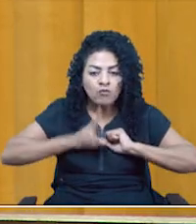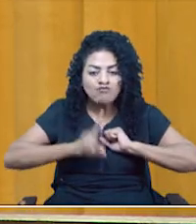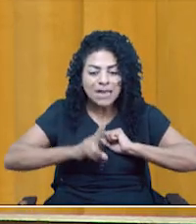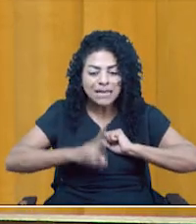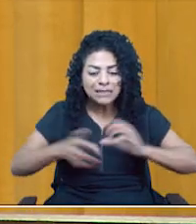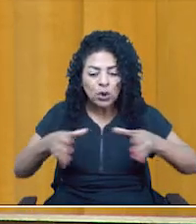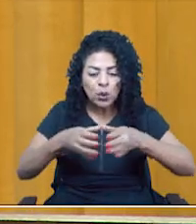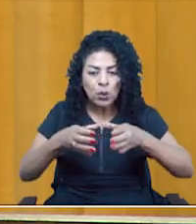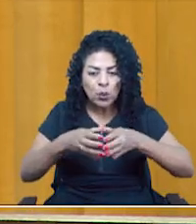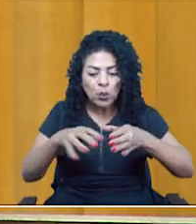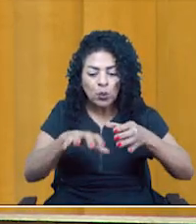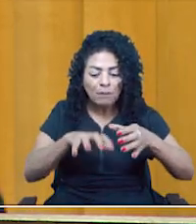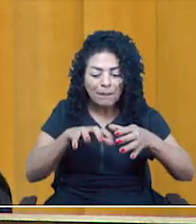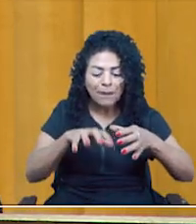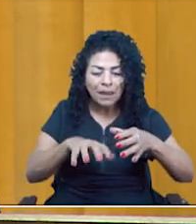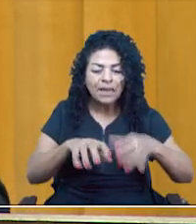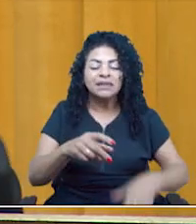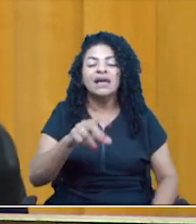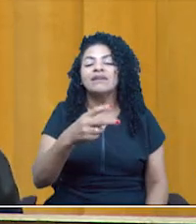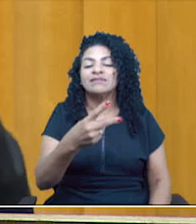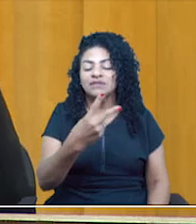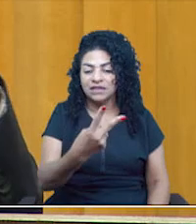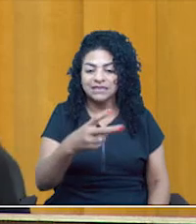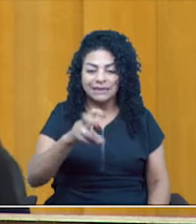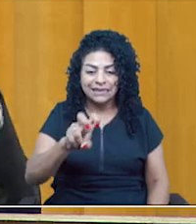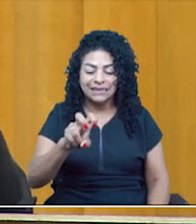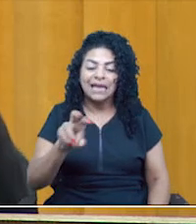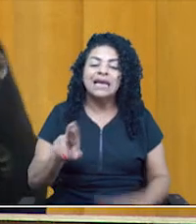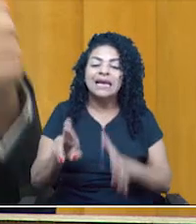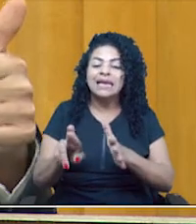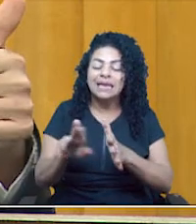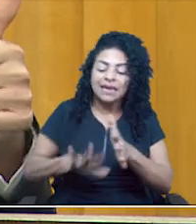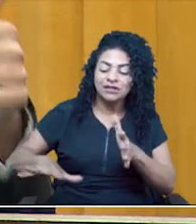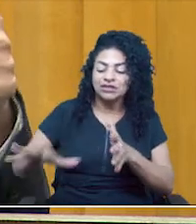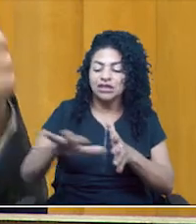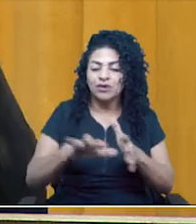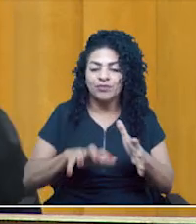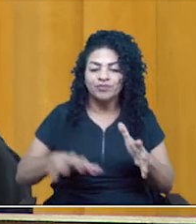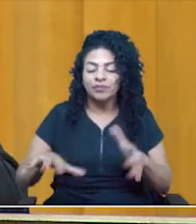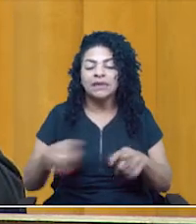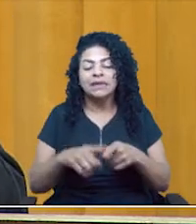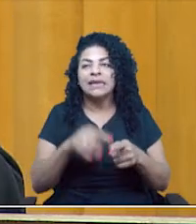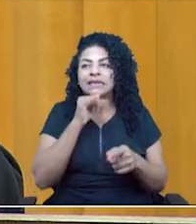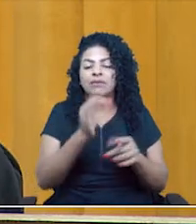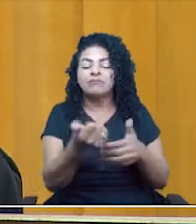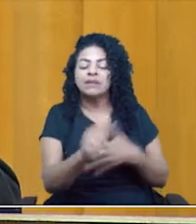da 25ª região. Nesse tribunal, se eu for analisar a produtividade do IPC JUS